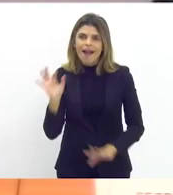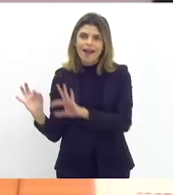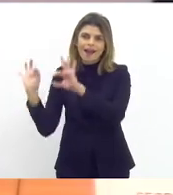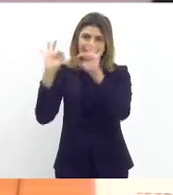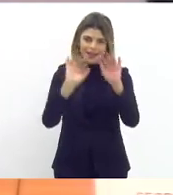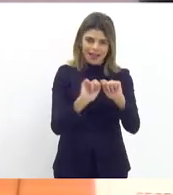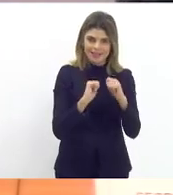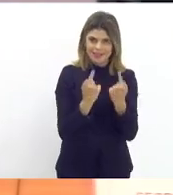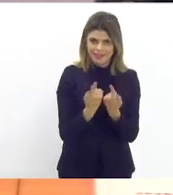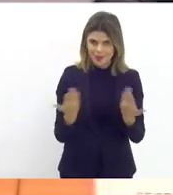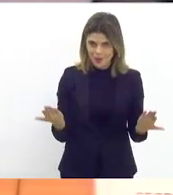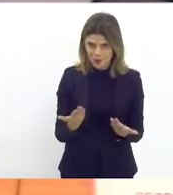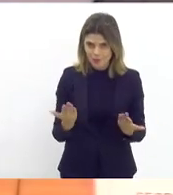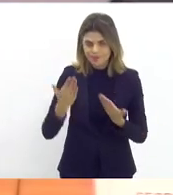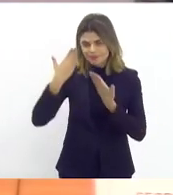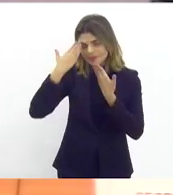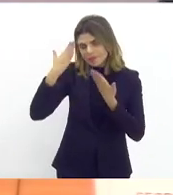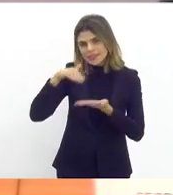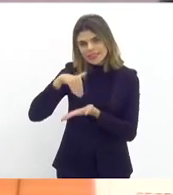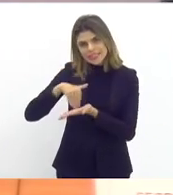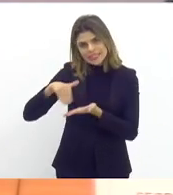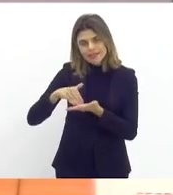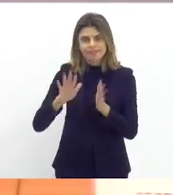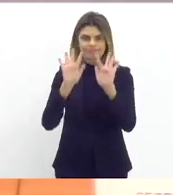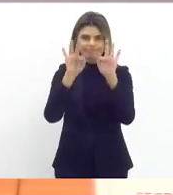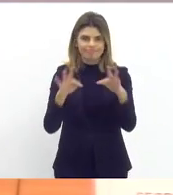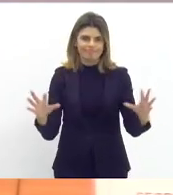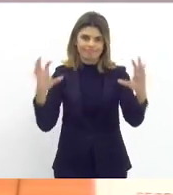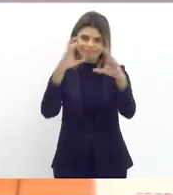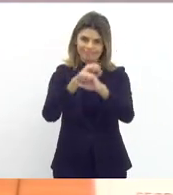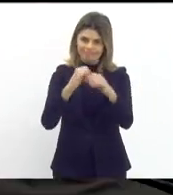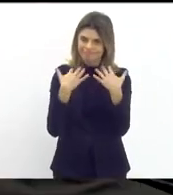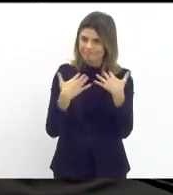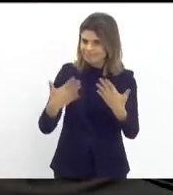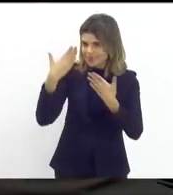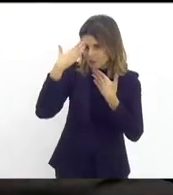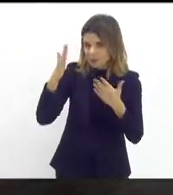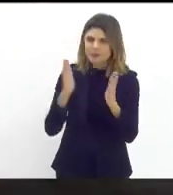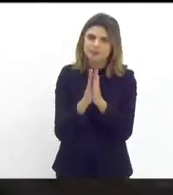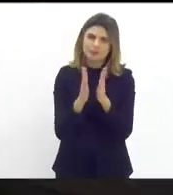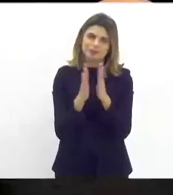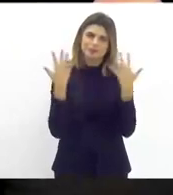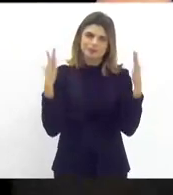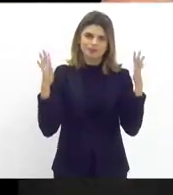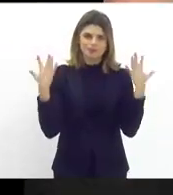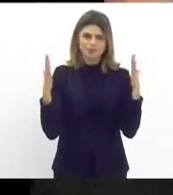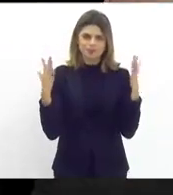Assembleia hoje. Muito obrigado, secretário, e declaro encerrada a nossa audiência. Muito obrigado. Obrigado.